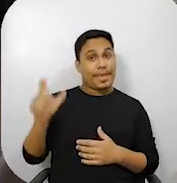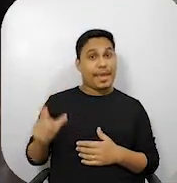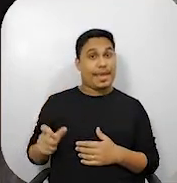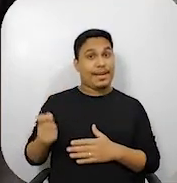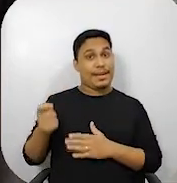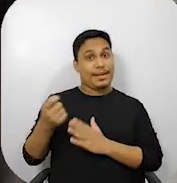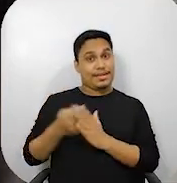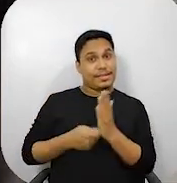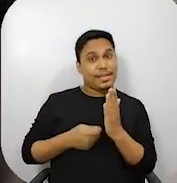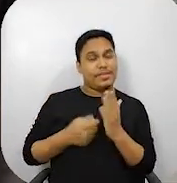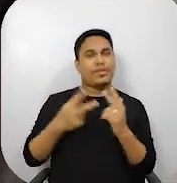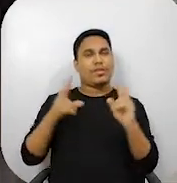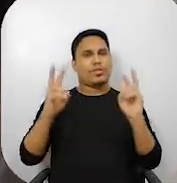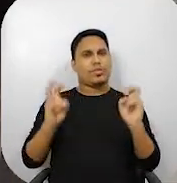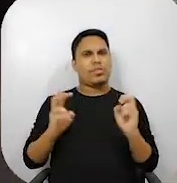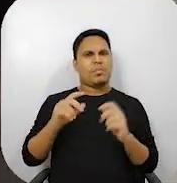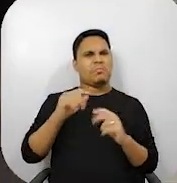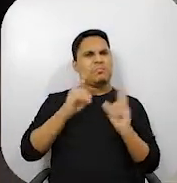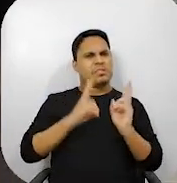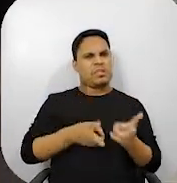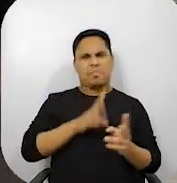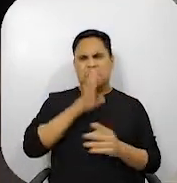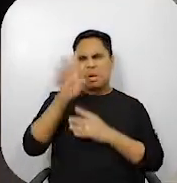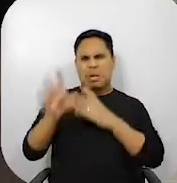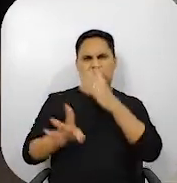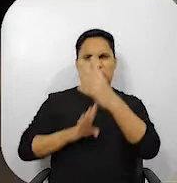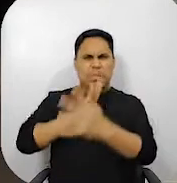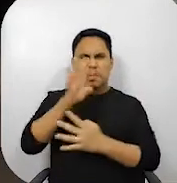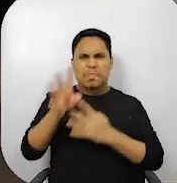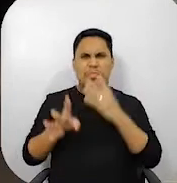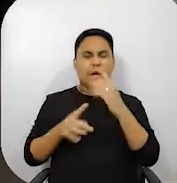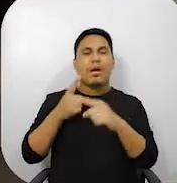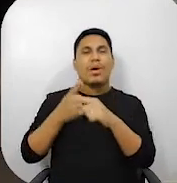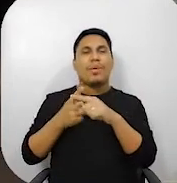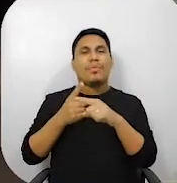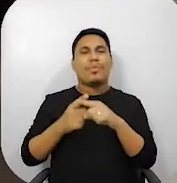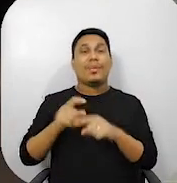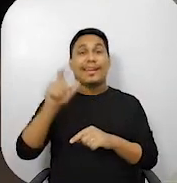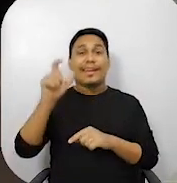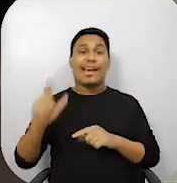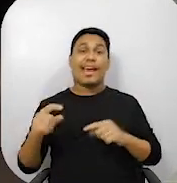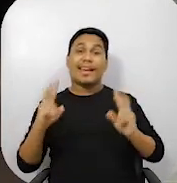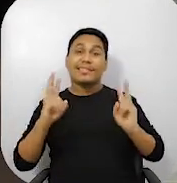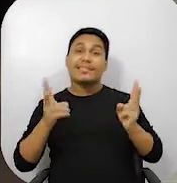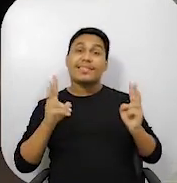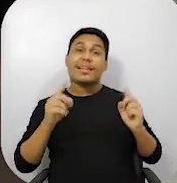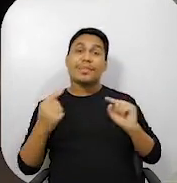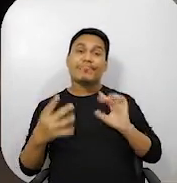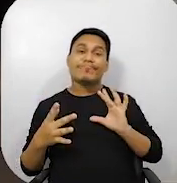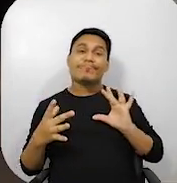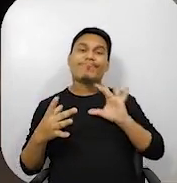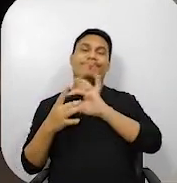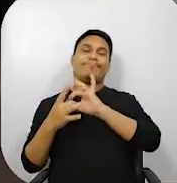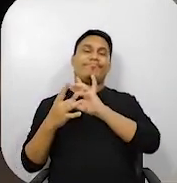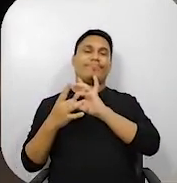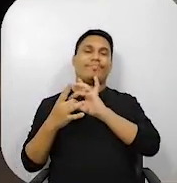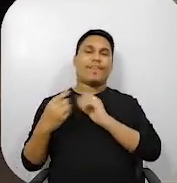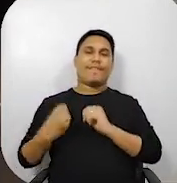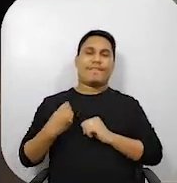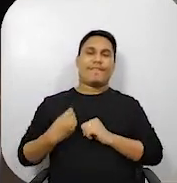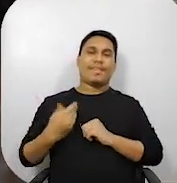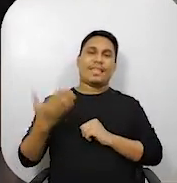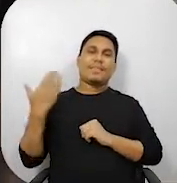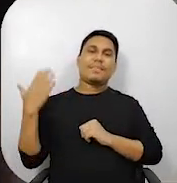logo no começo ela era muito criticada por que tinha tinha muita identidade com as raízes as raízes açorianas as raízes